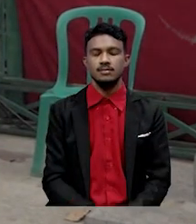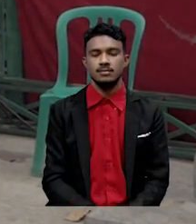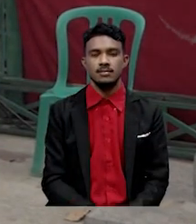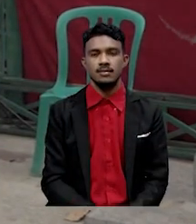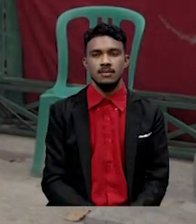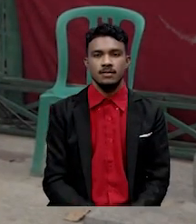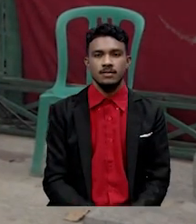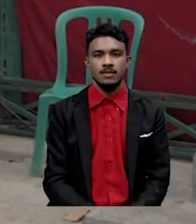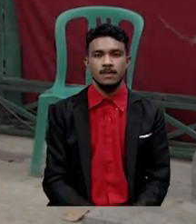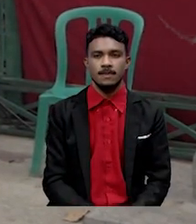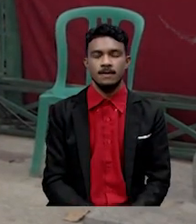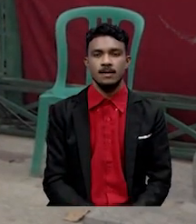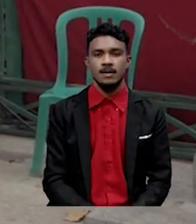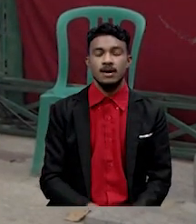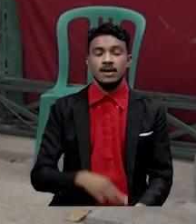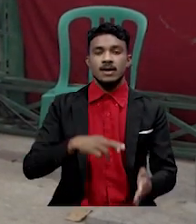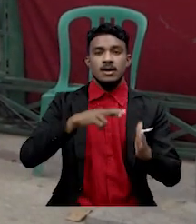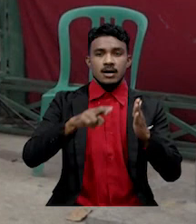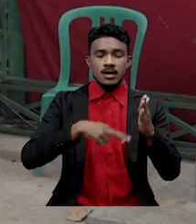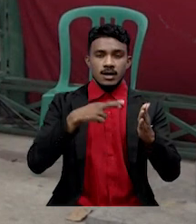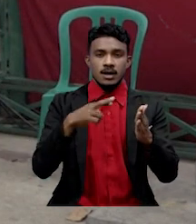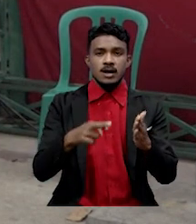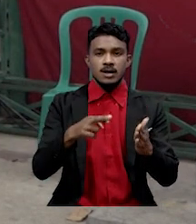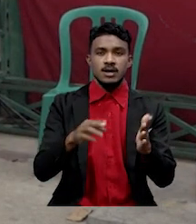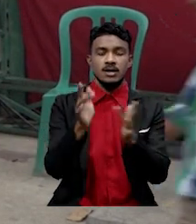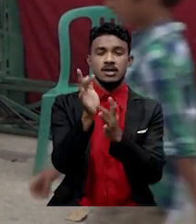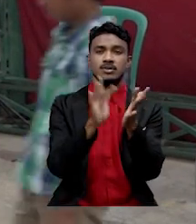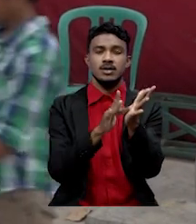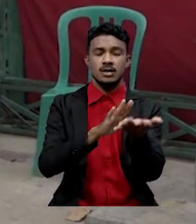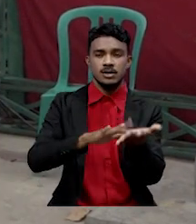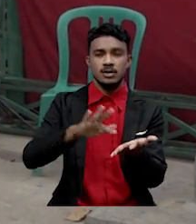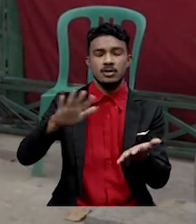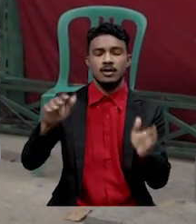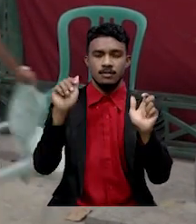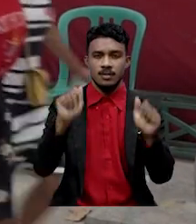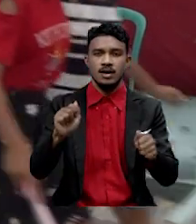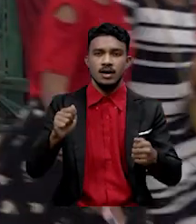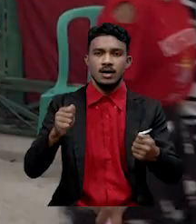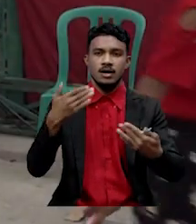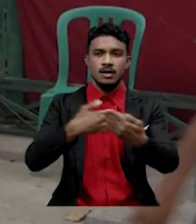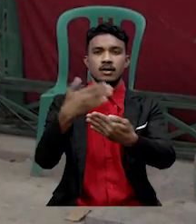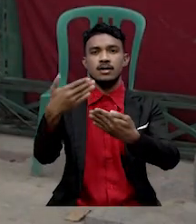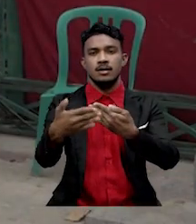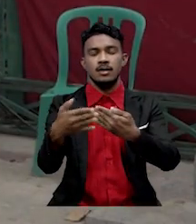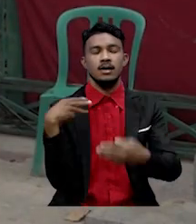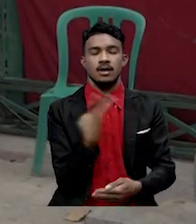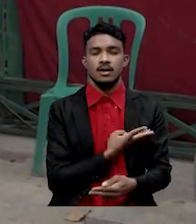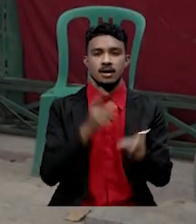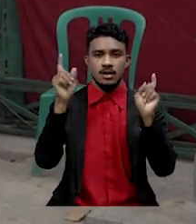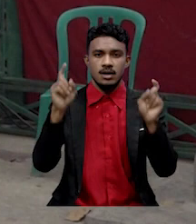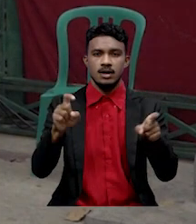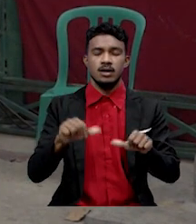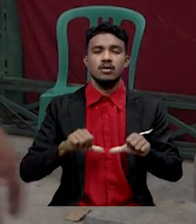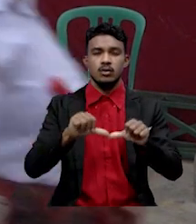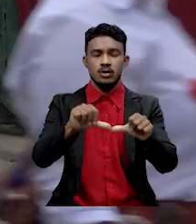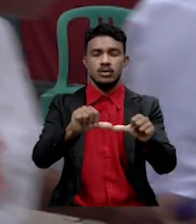Lalau que espiritual, né? Bele, Bele Hatenica. Para ir a Catlitiona, tem que buscar continuar